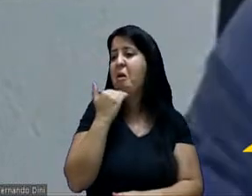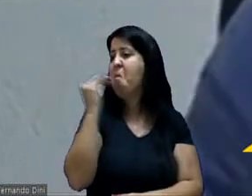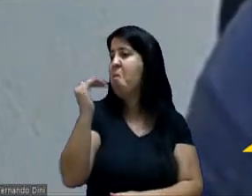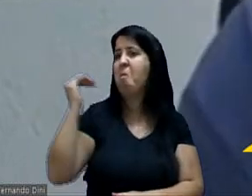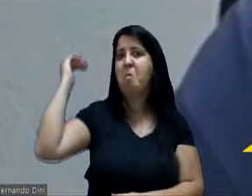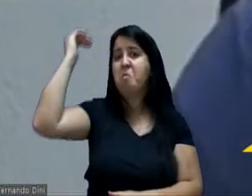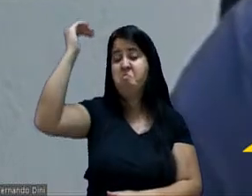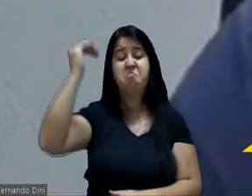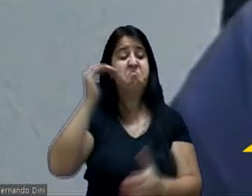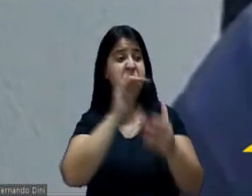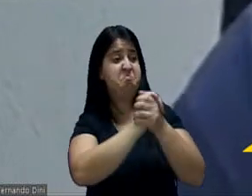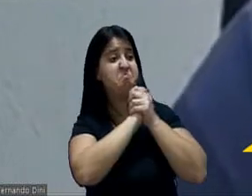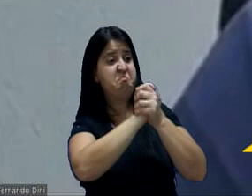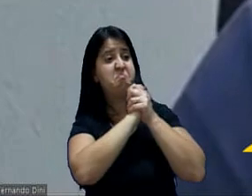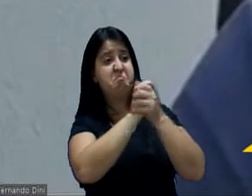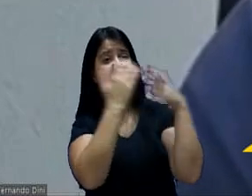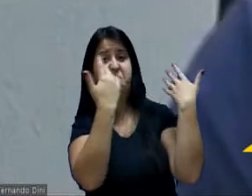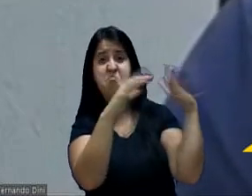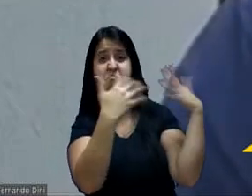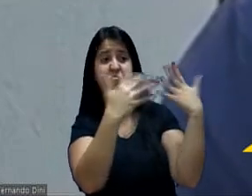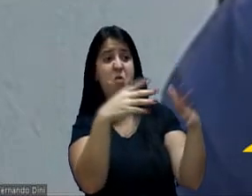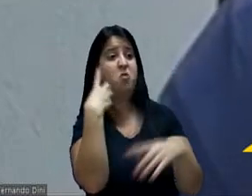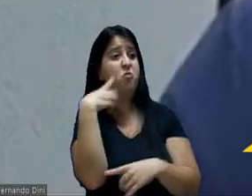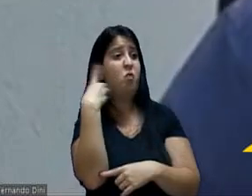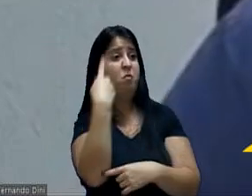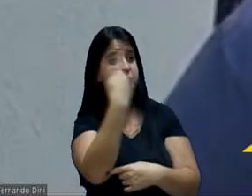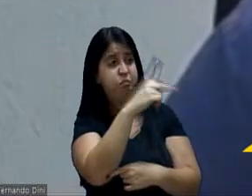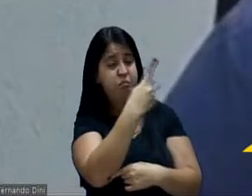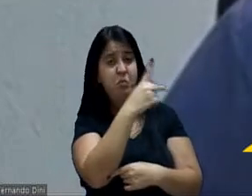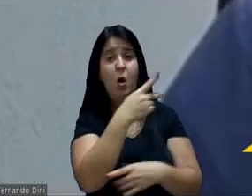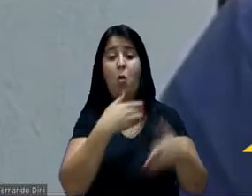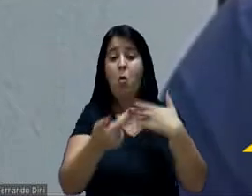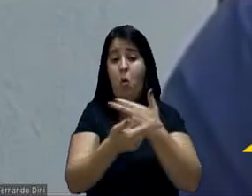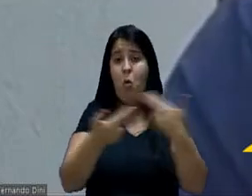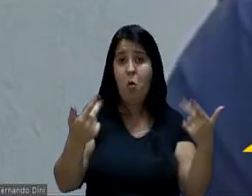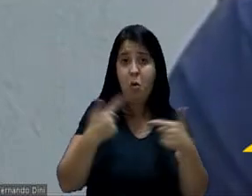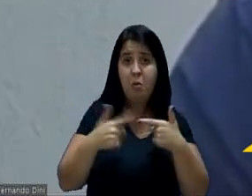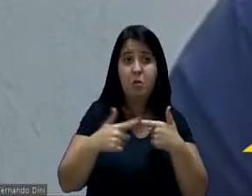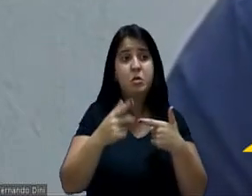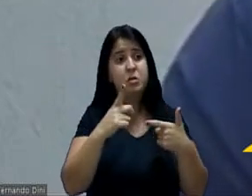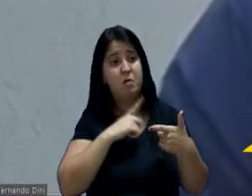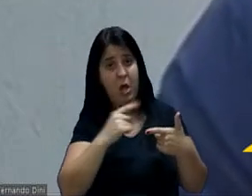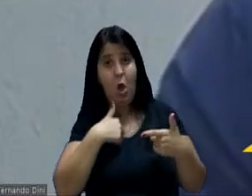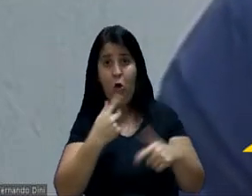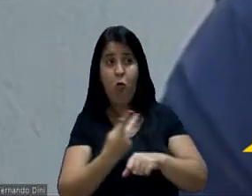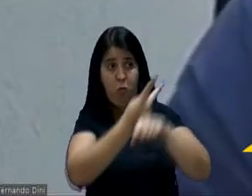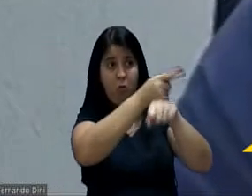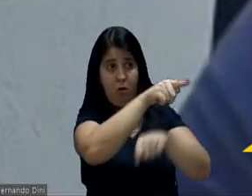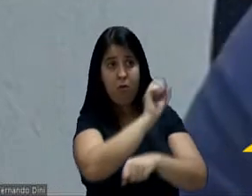capacitado. Parabenizo o seu advogado. E diga a ele que qualquer coisa que tiver, irei procurar, viu, Ítalo?